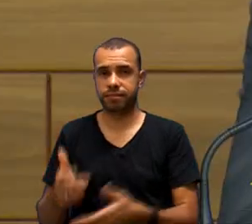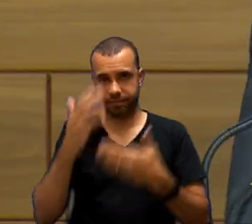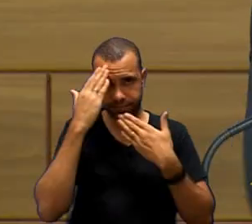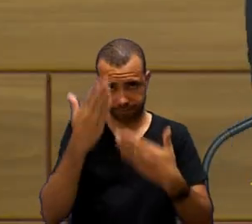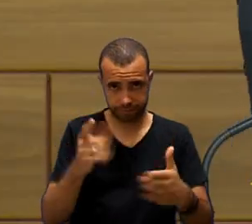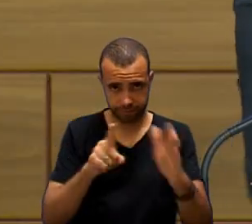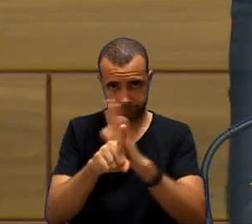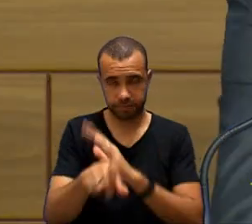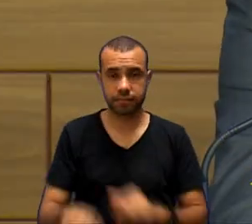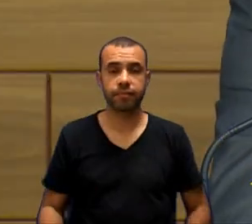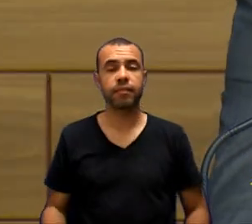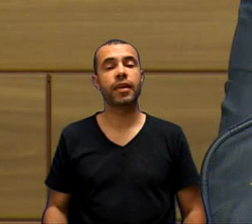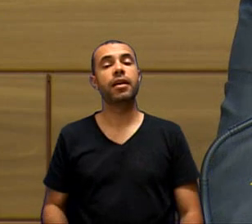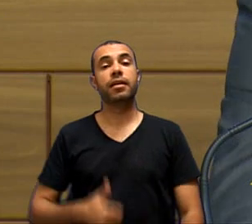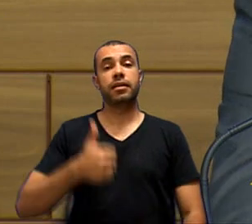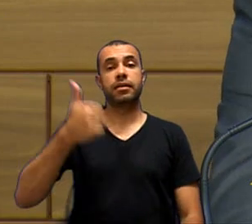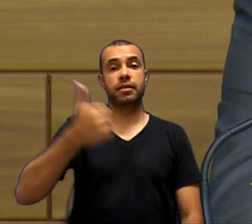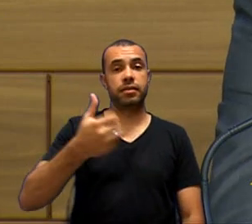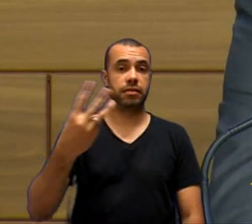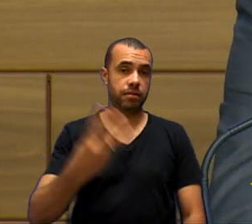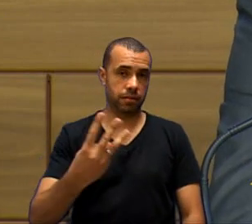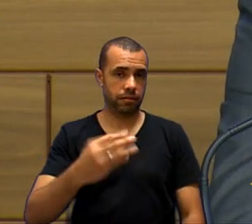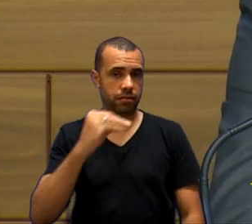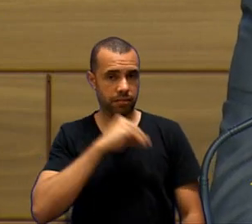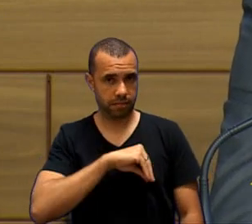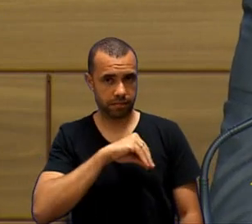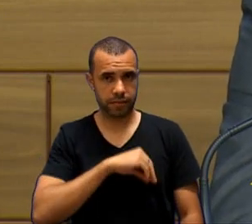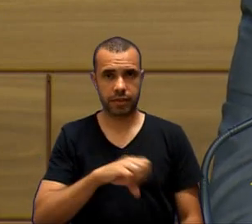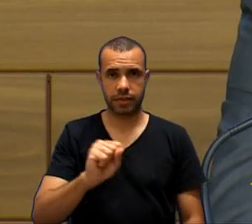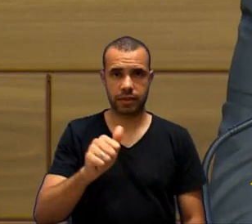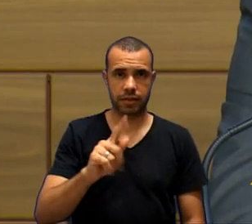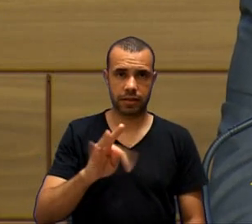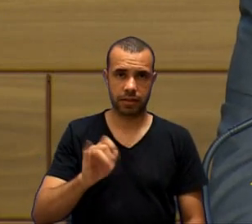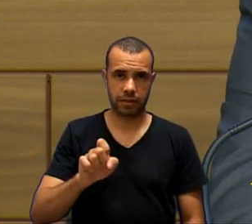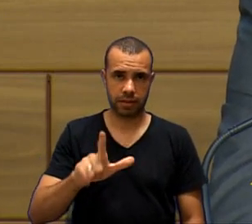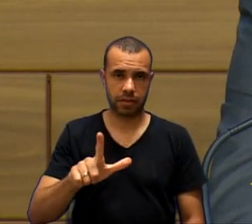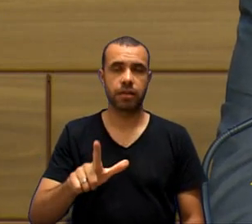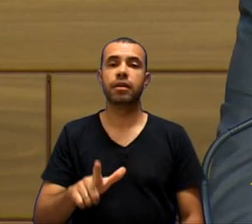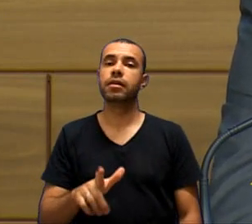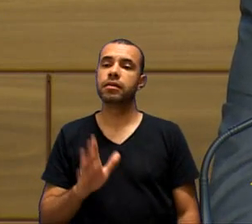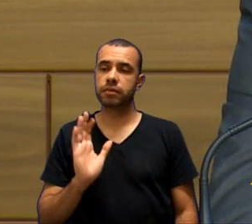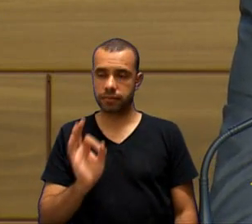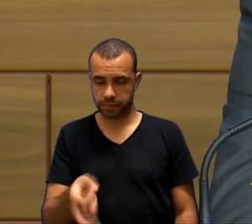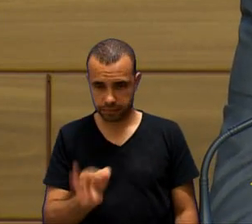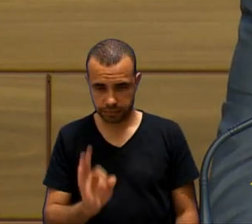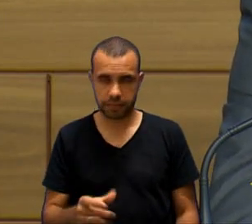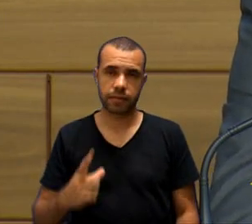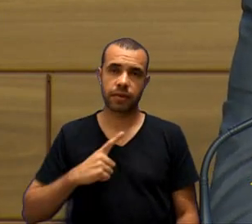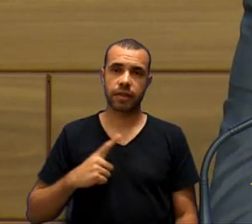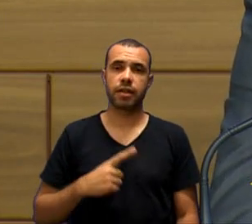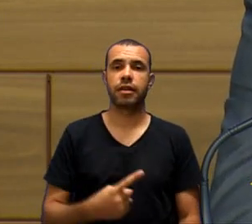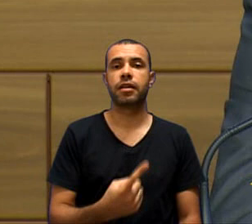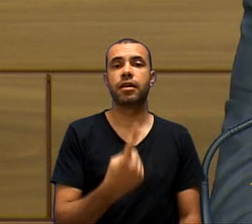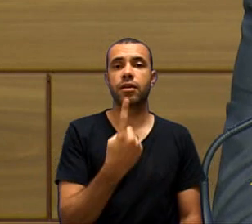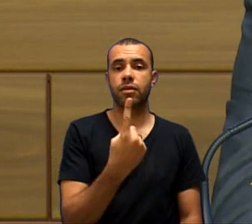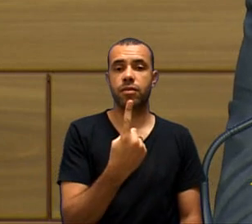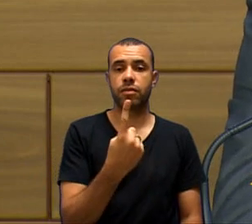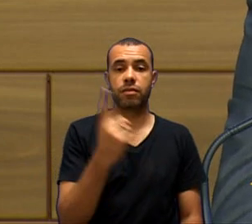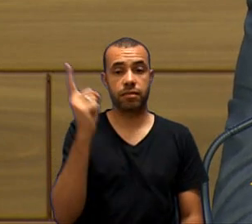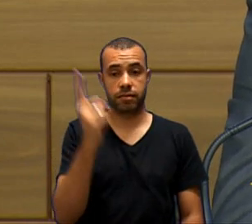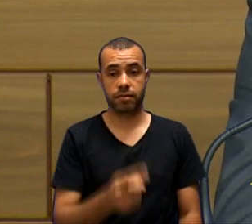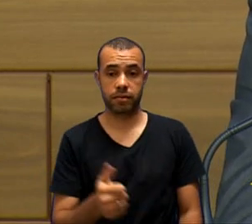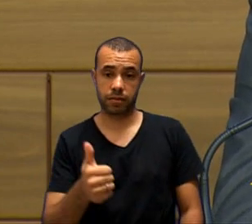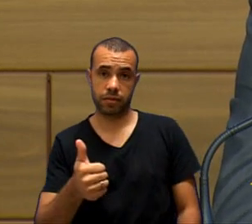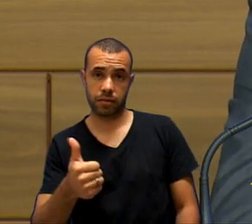Com relação ao 13º, essa latial está, sim, garantido, né? Nós guardamos 1/12 a cada mês para fazer frente a